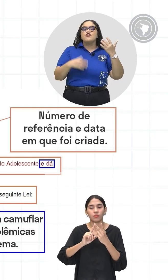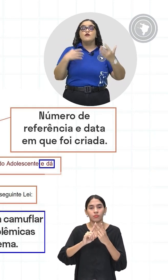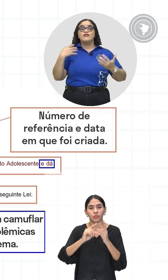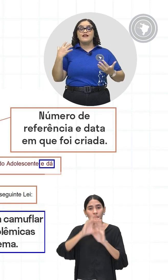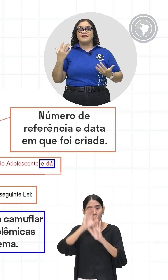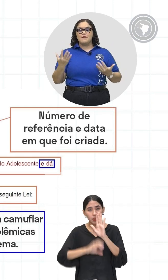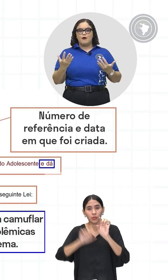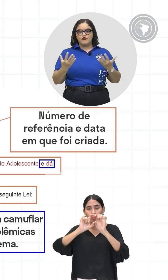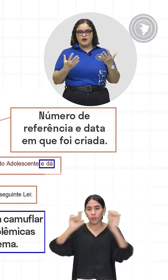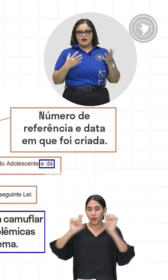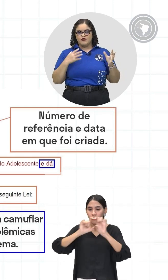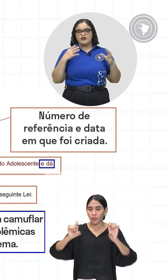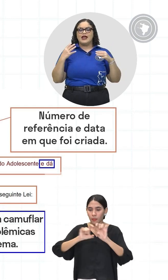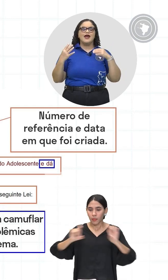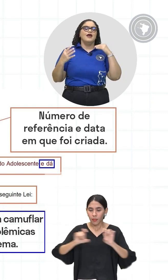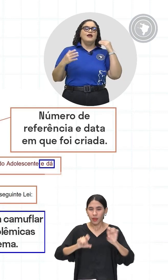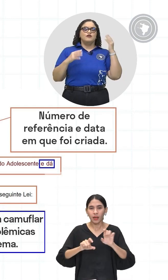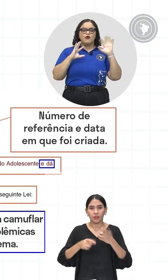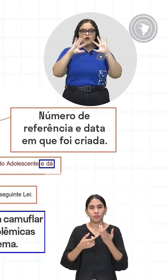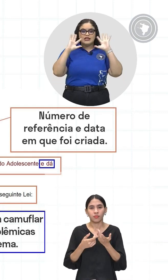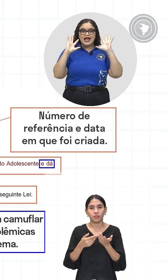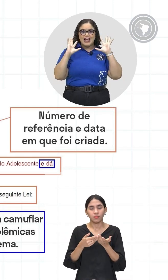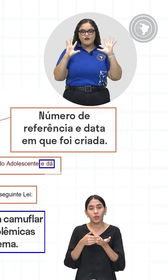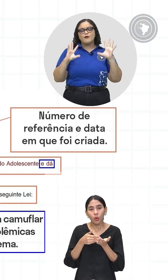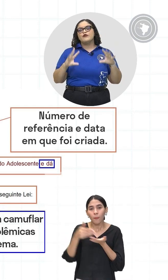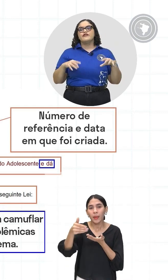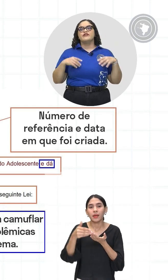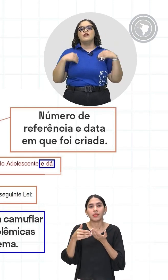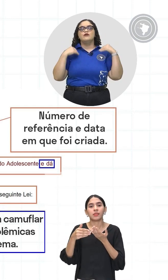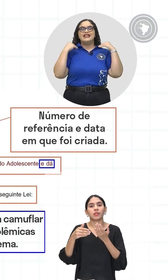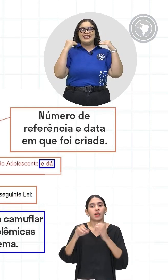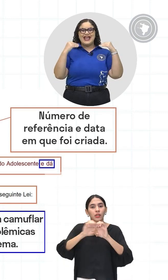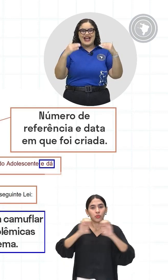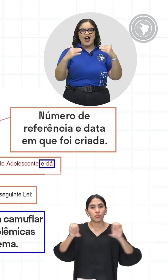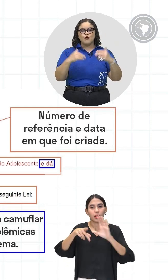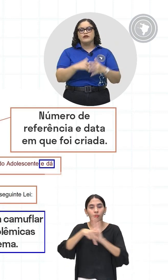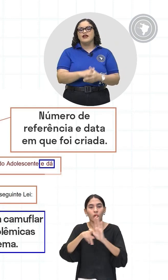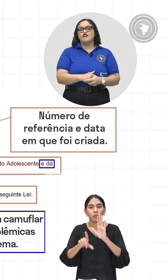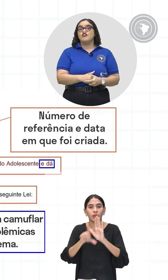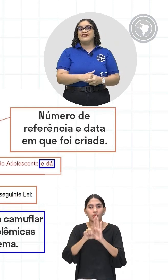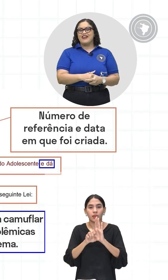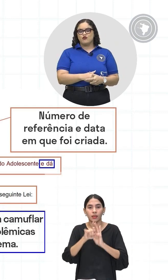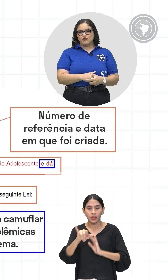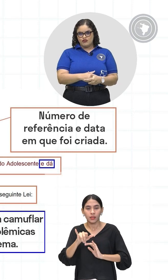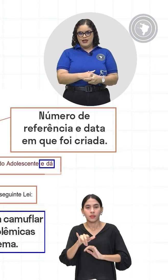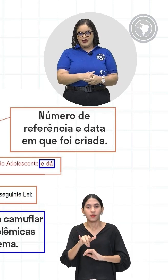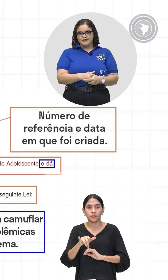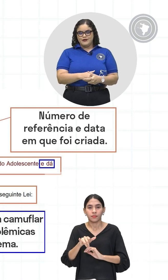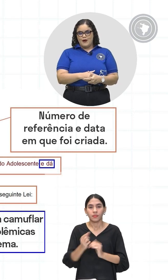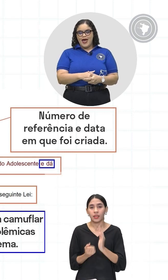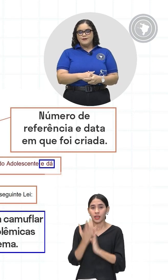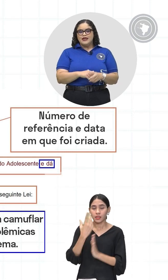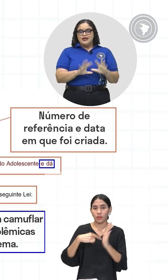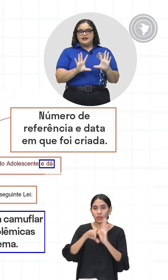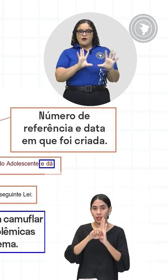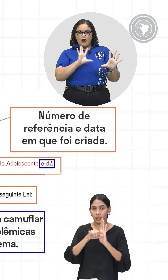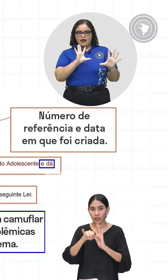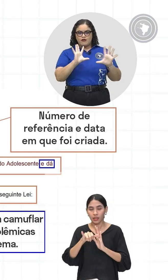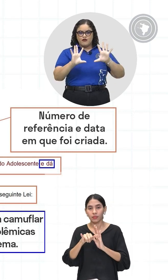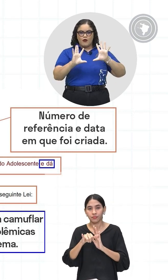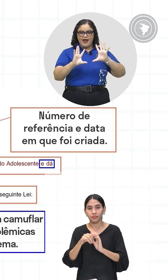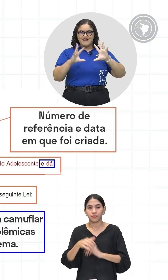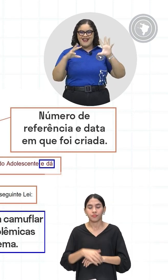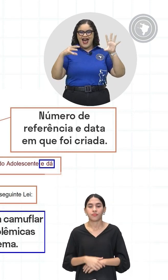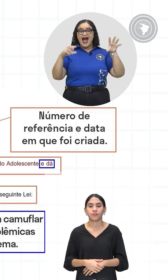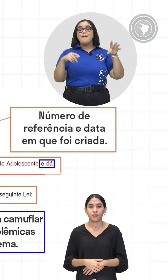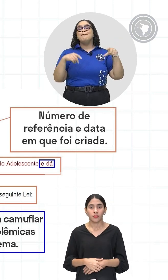os artigos e assim por diante, né? Toda a disposição legal deste texto de lei. Não é? Então, agora